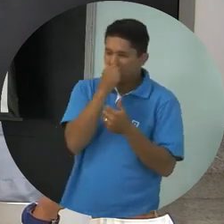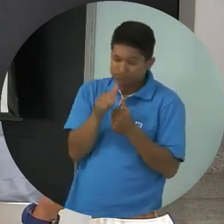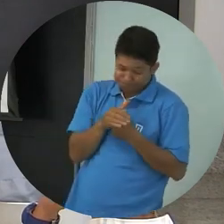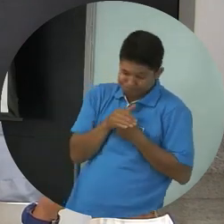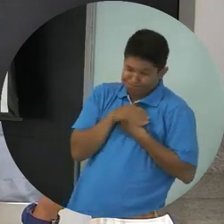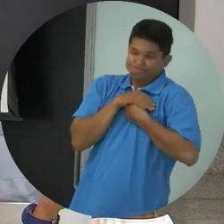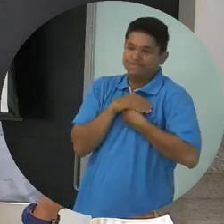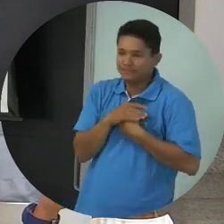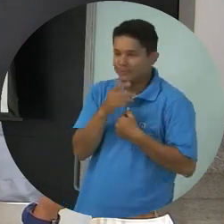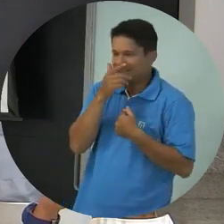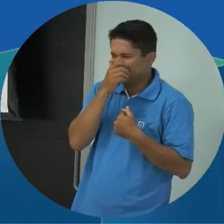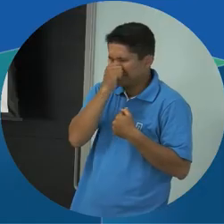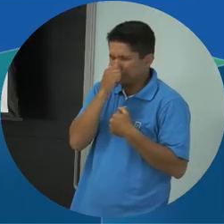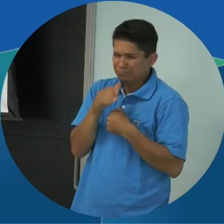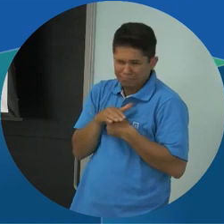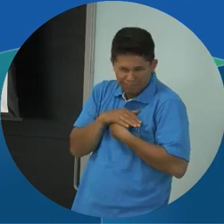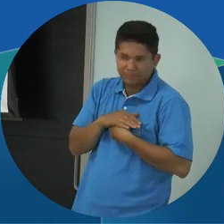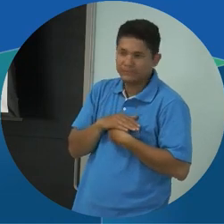gente fala em pressão, você já